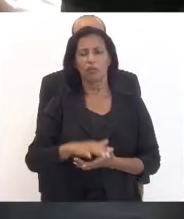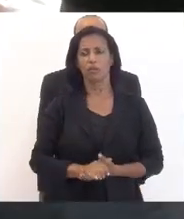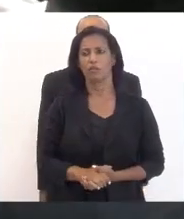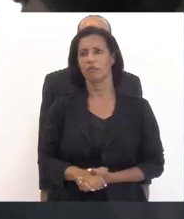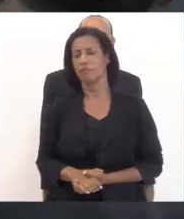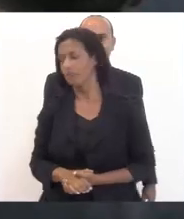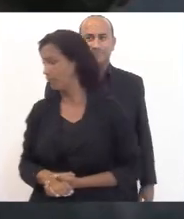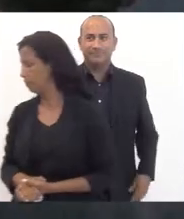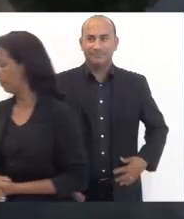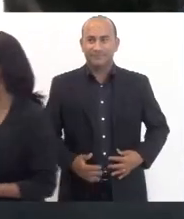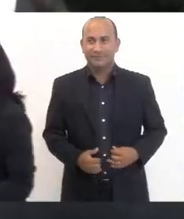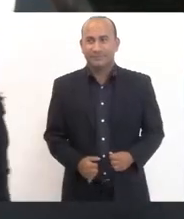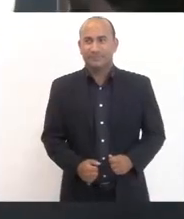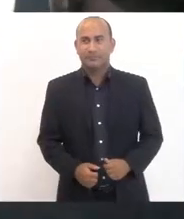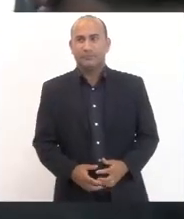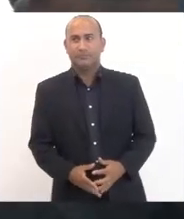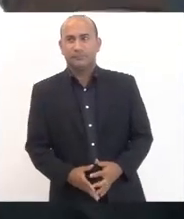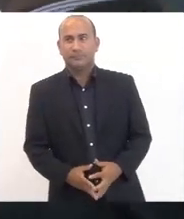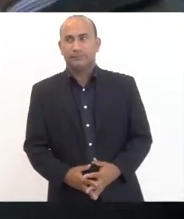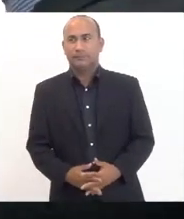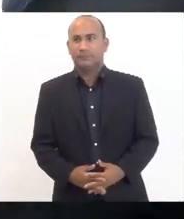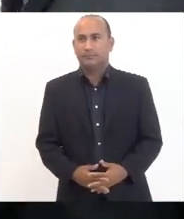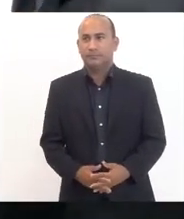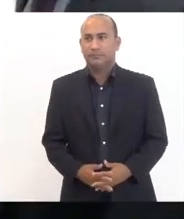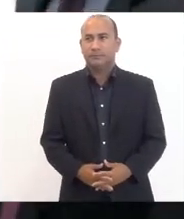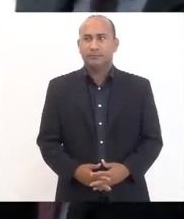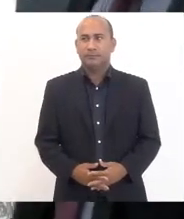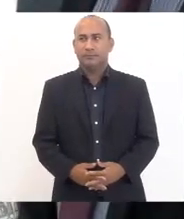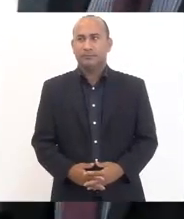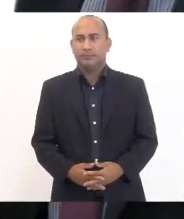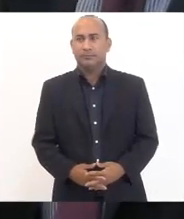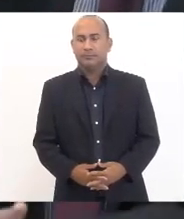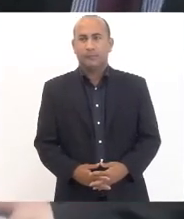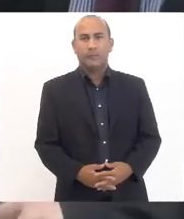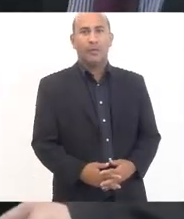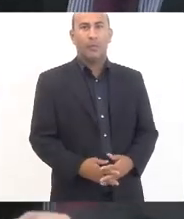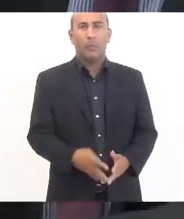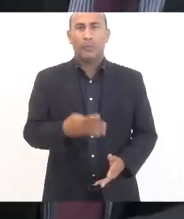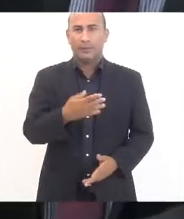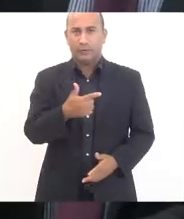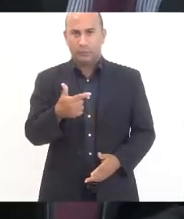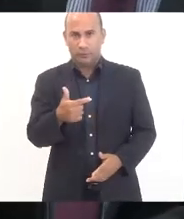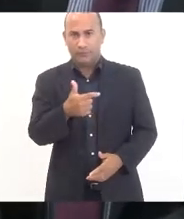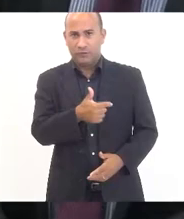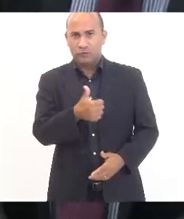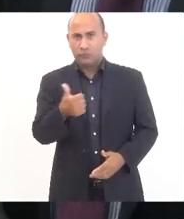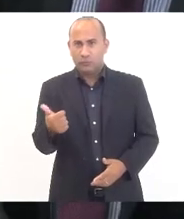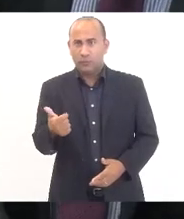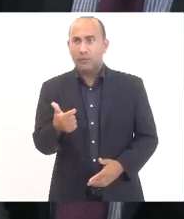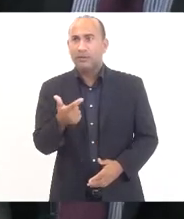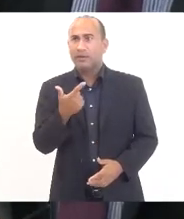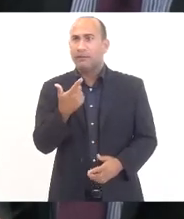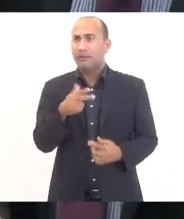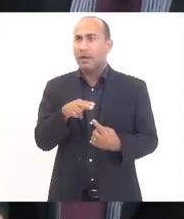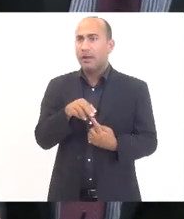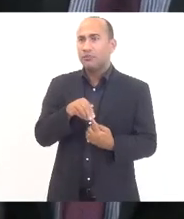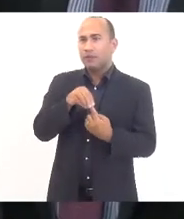mas. Não, o 4221 estava indicado como manutenção. Derrubamos o veto.